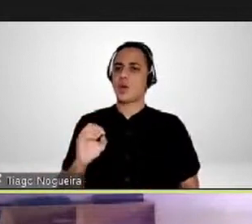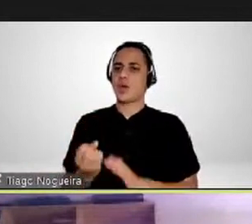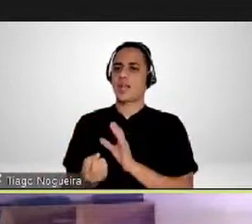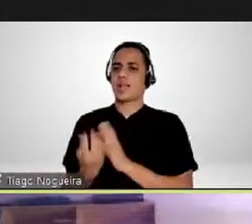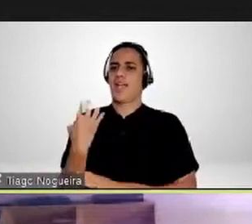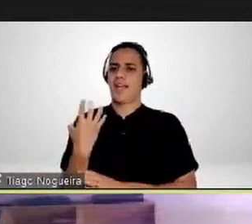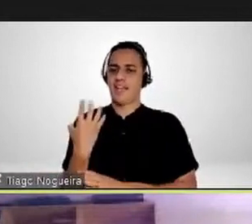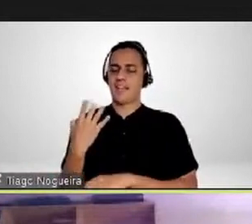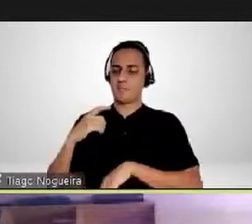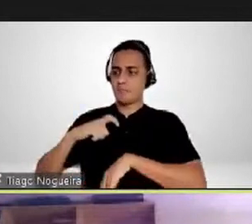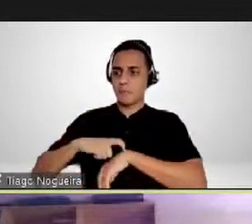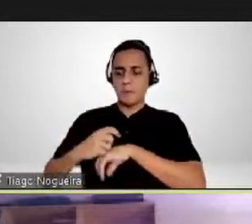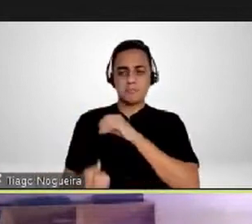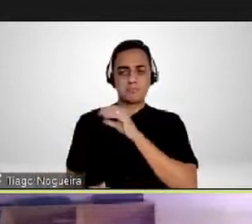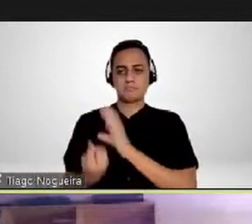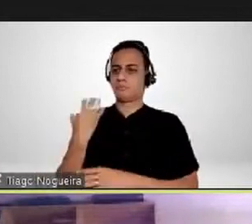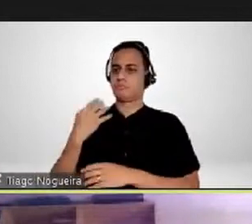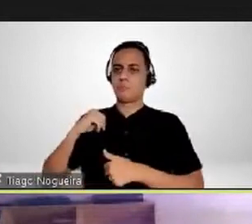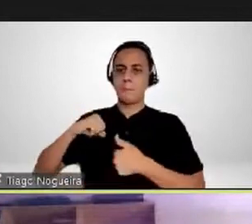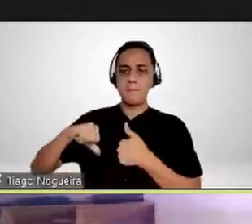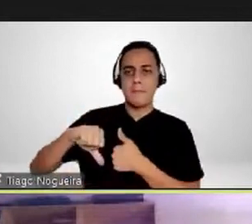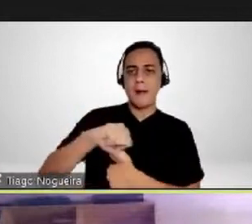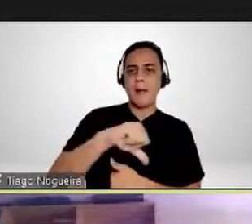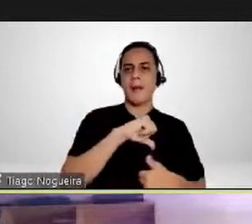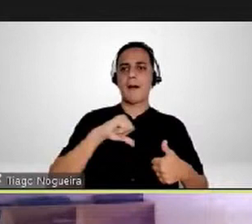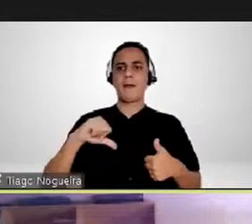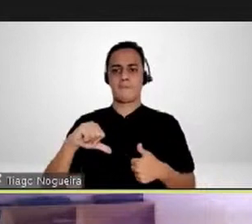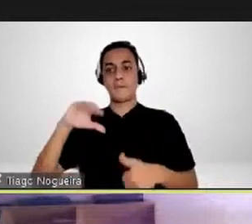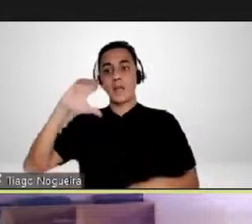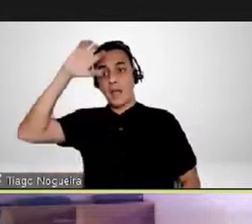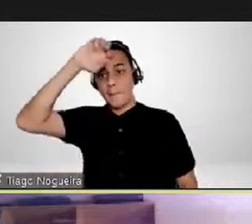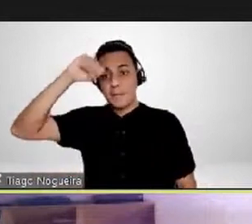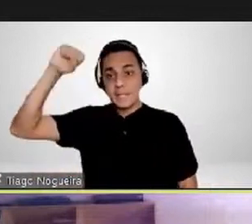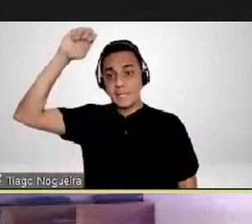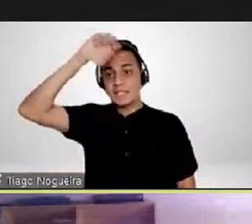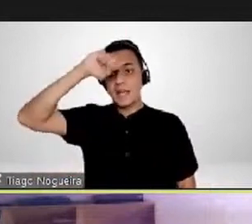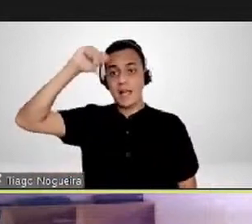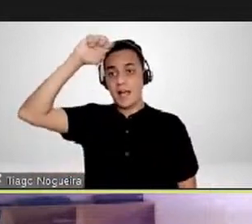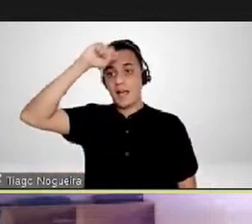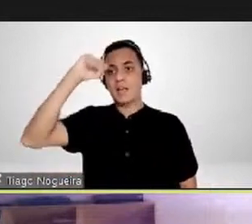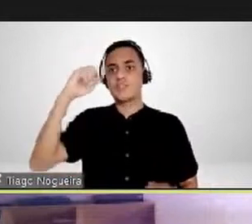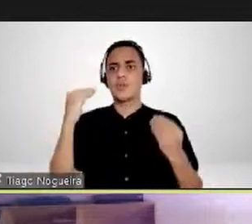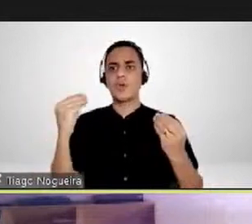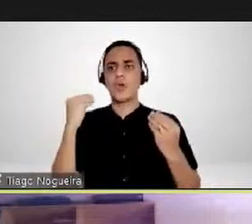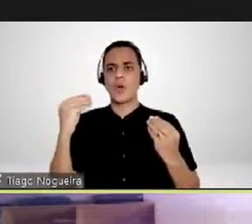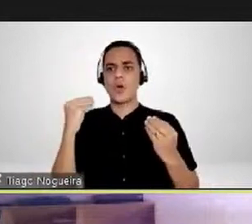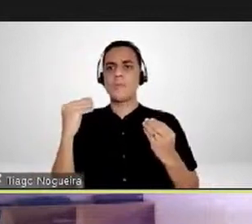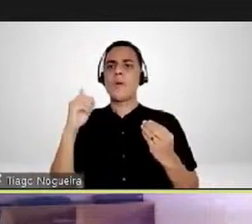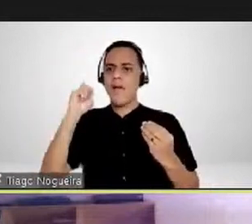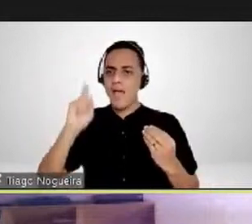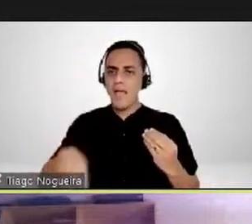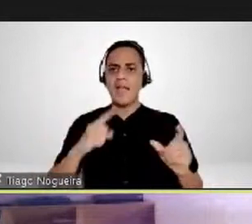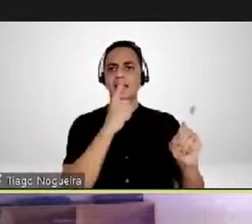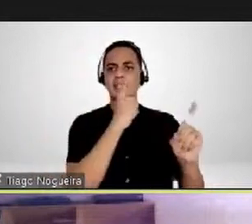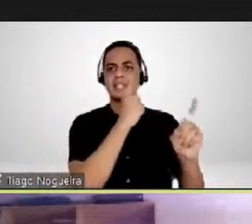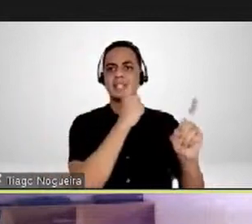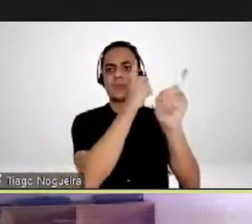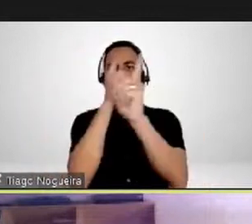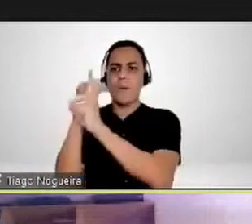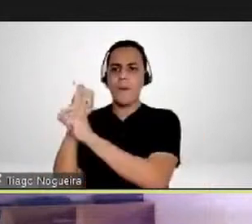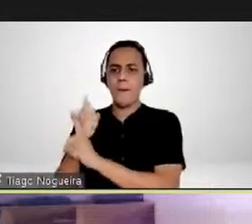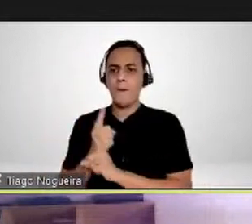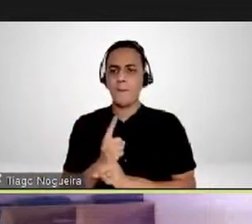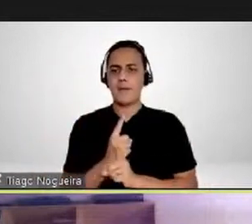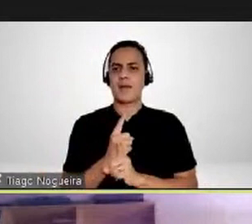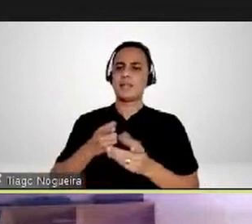coisa de uma transformação, uma reorientação de uma aprendizagem que só se dá pela descoberta, mas de outra que também